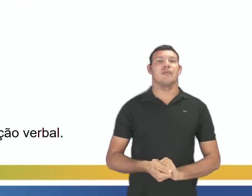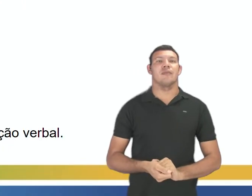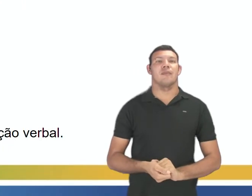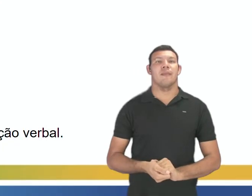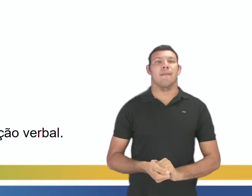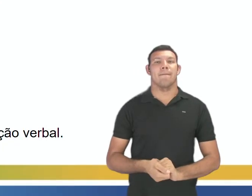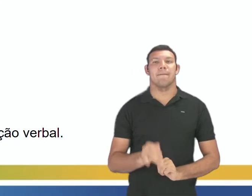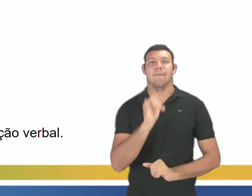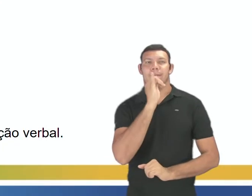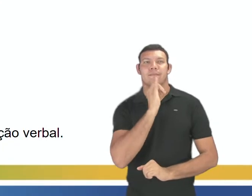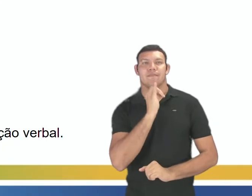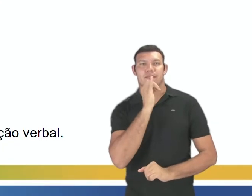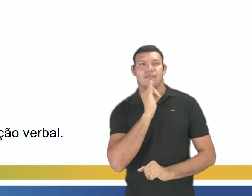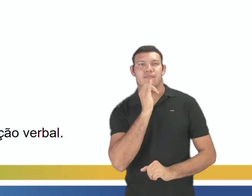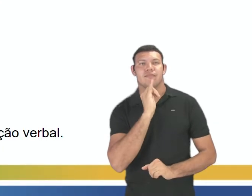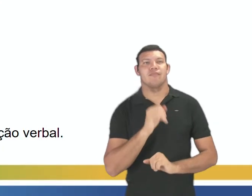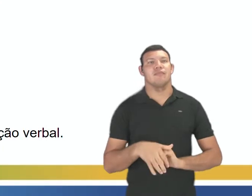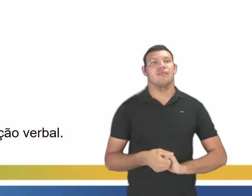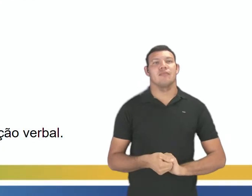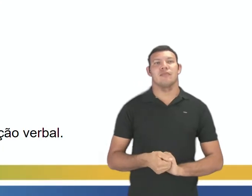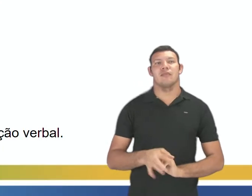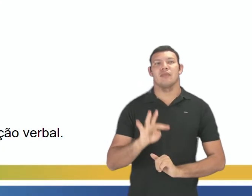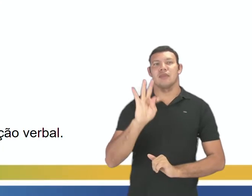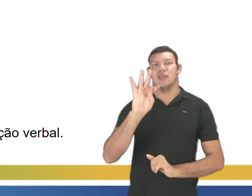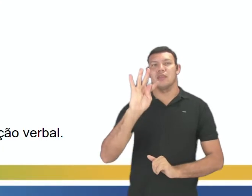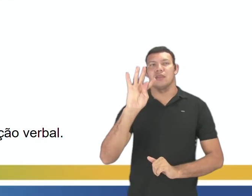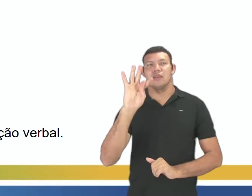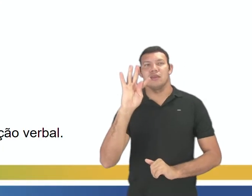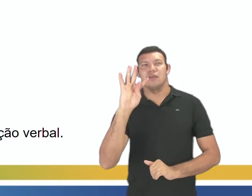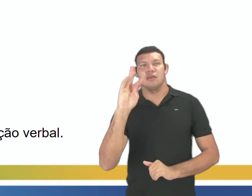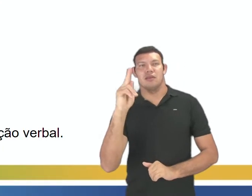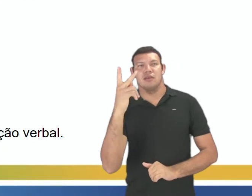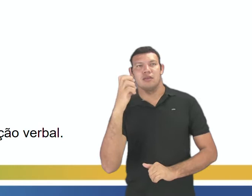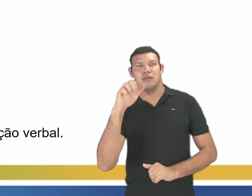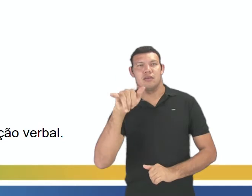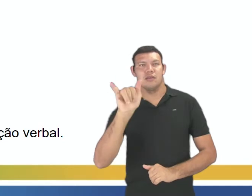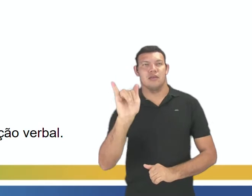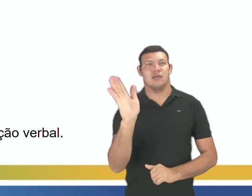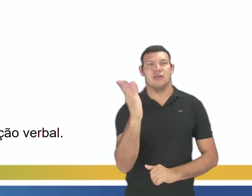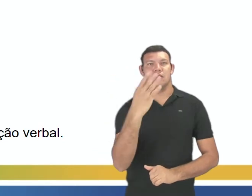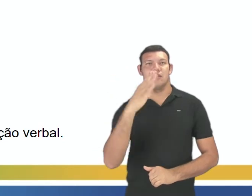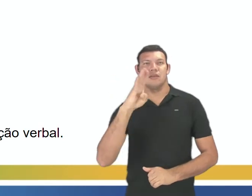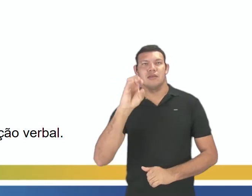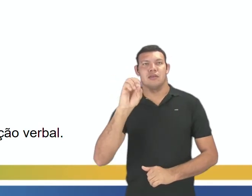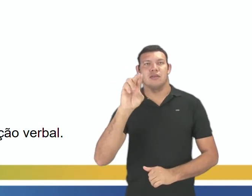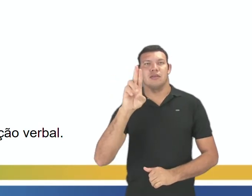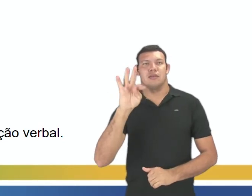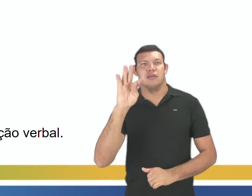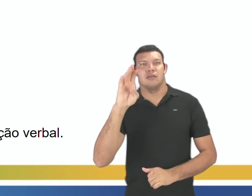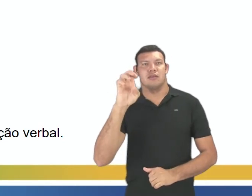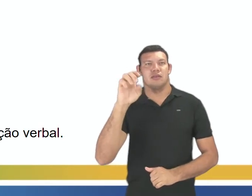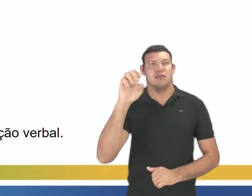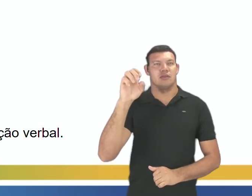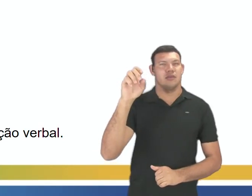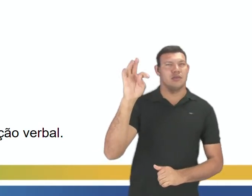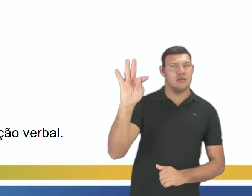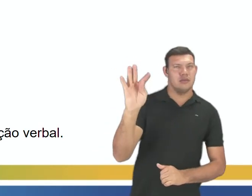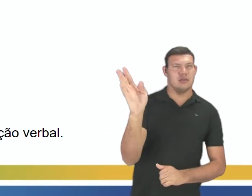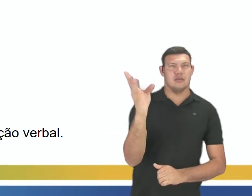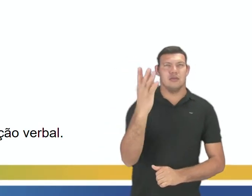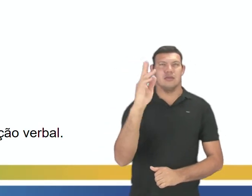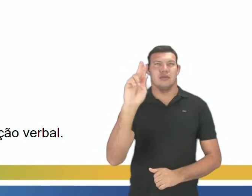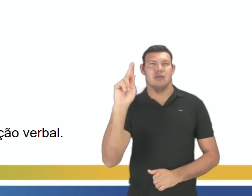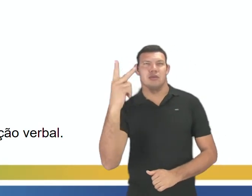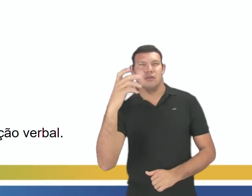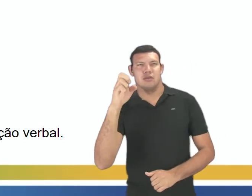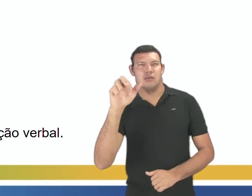aos exemplos. They bought her a new bike. Quem pratica a ação? O sujeito.